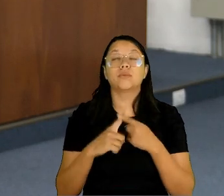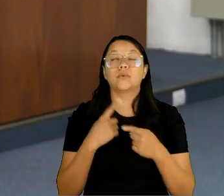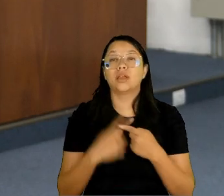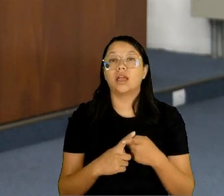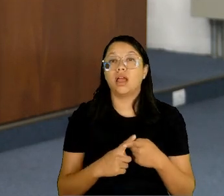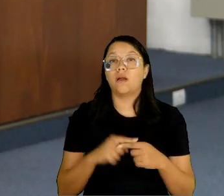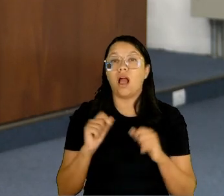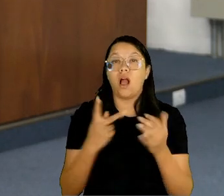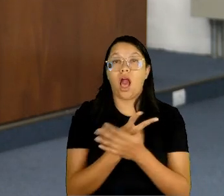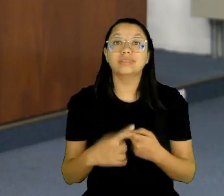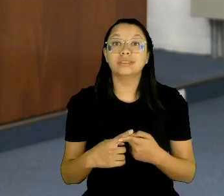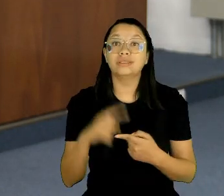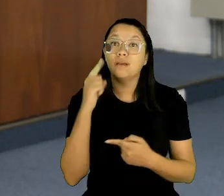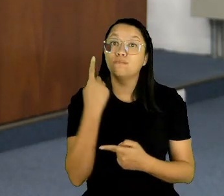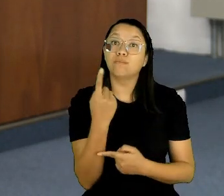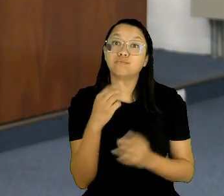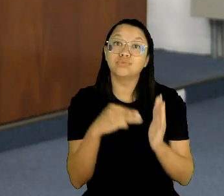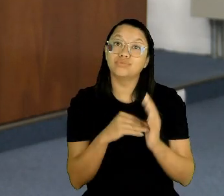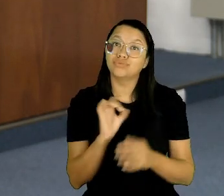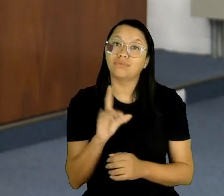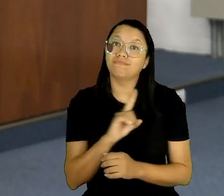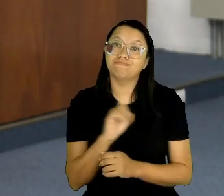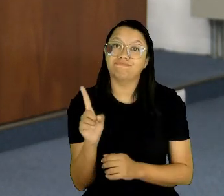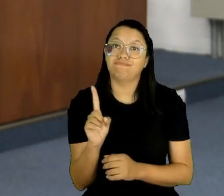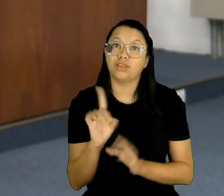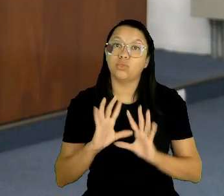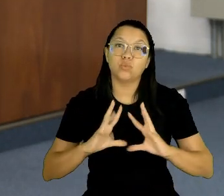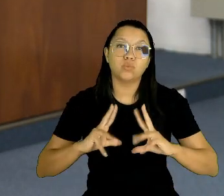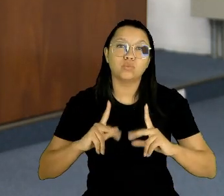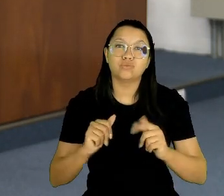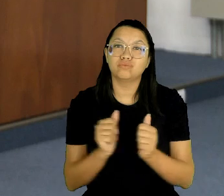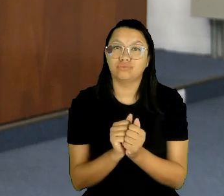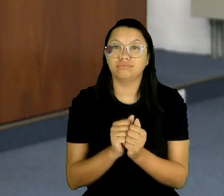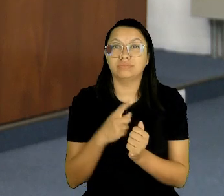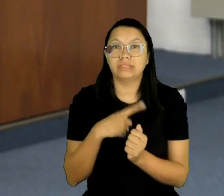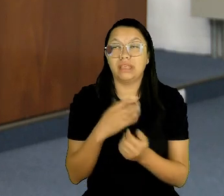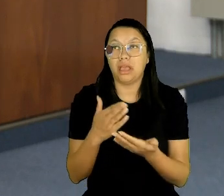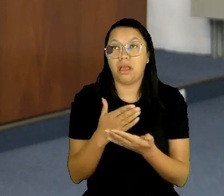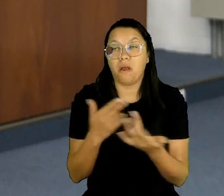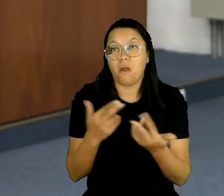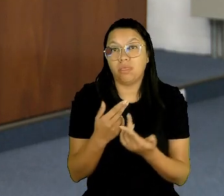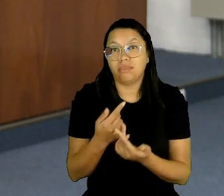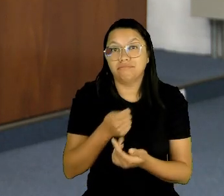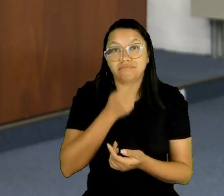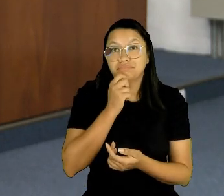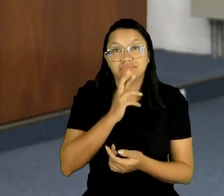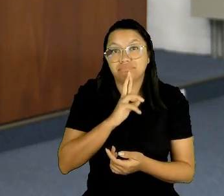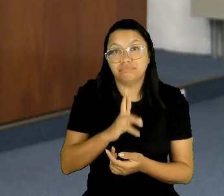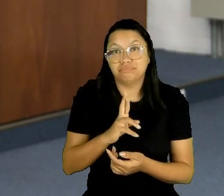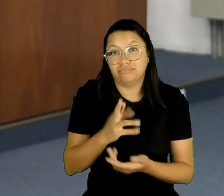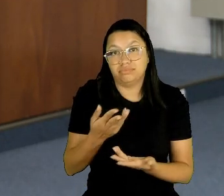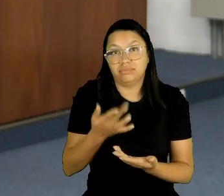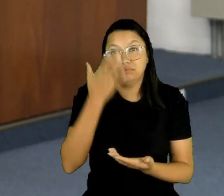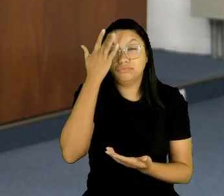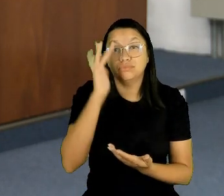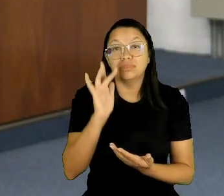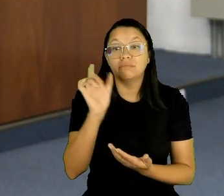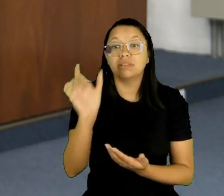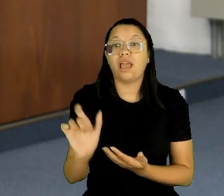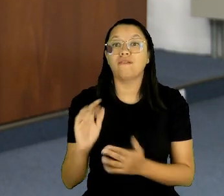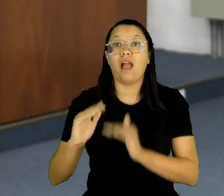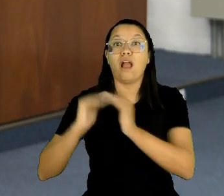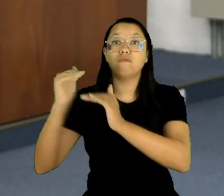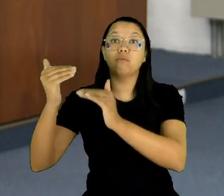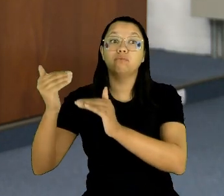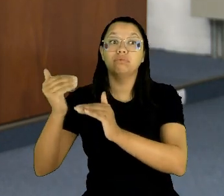diabetes. Por quê? Porque não é só um fator. É tudo isso junto e tem coisa que a gente não tem resposta. A gente não sabe se um